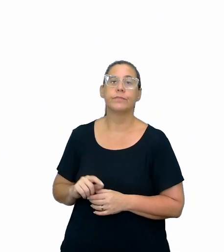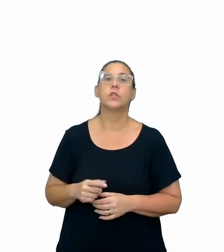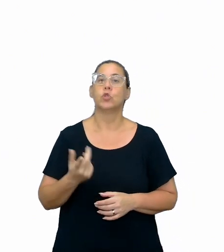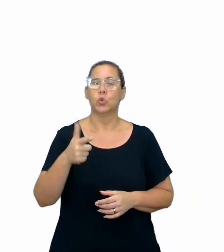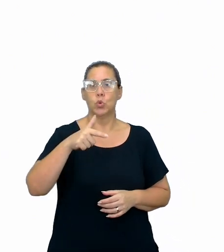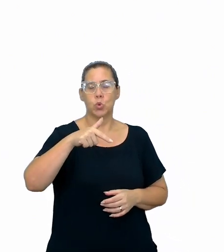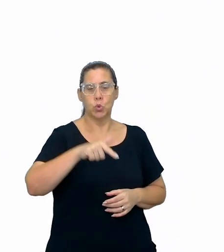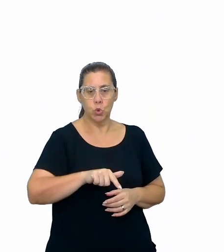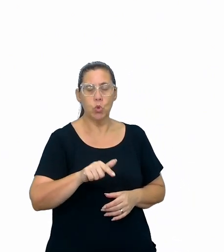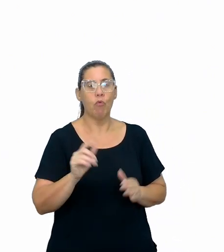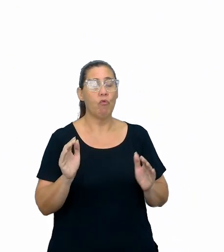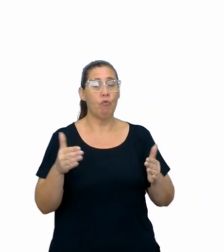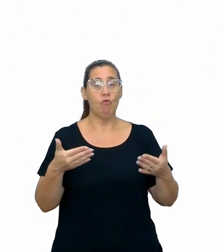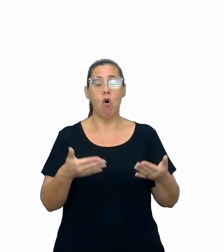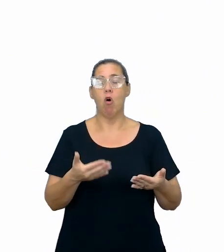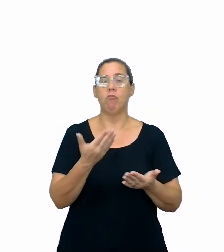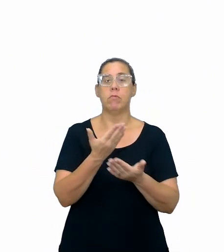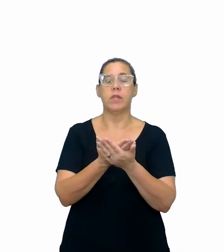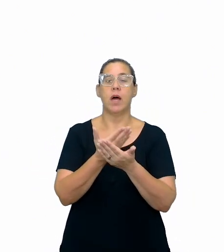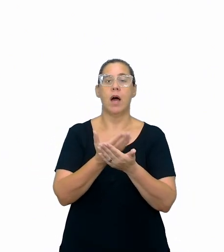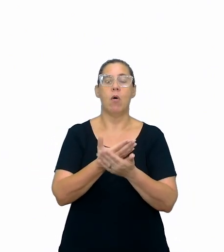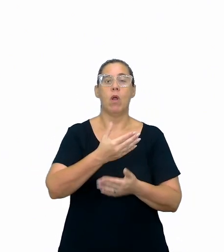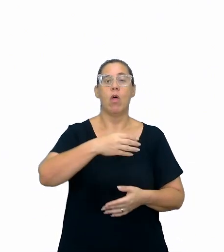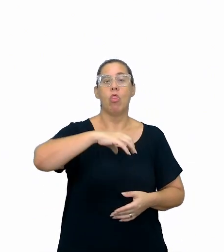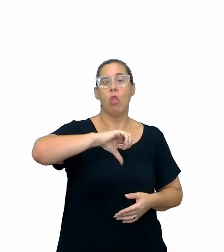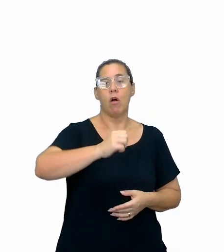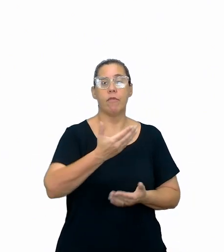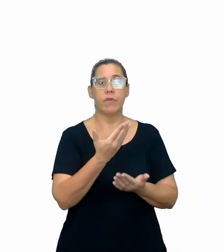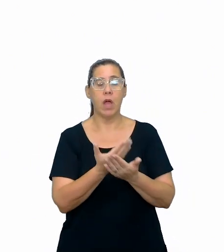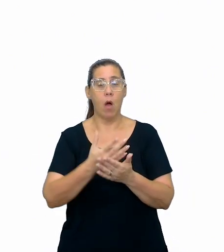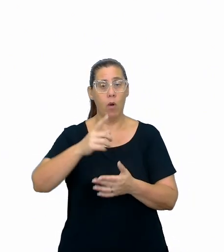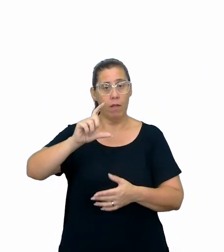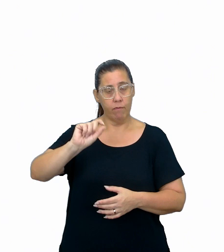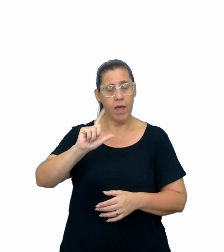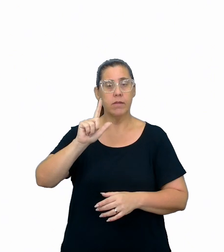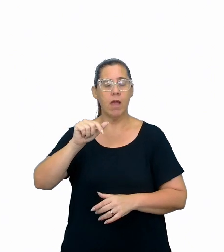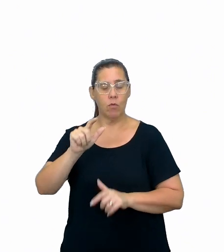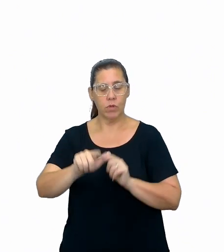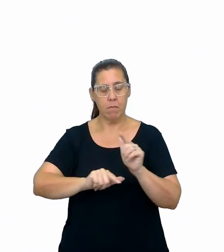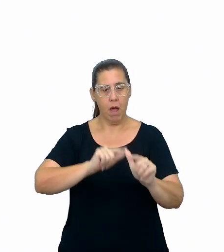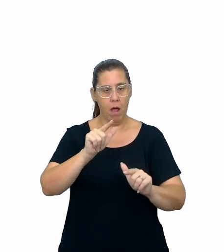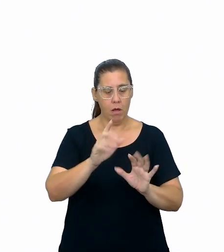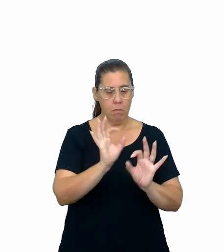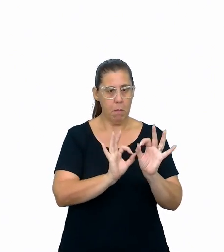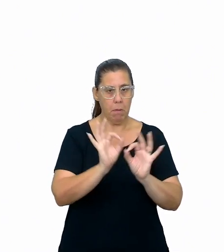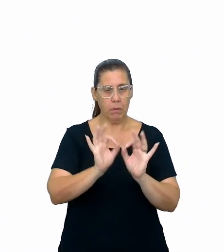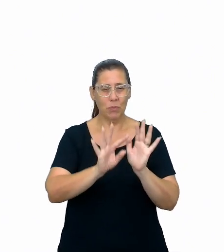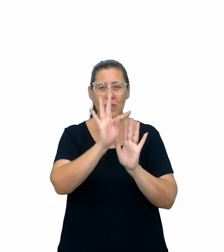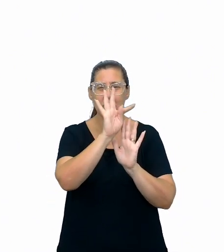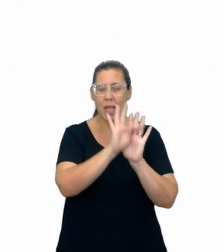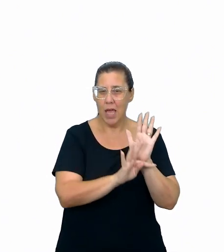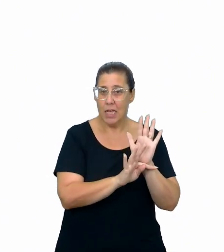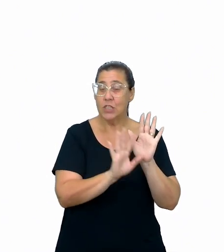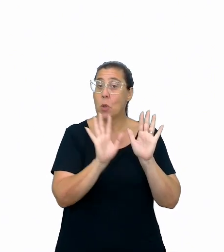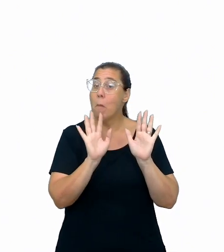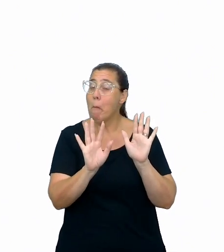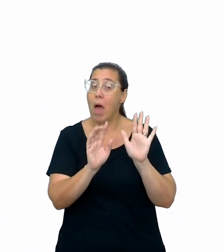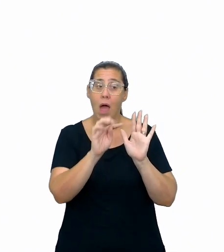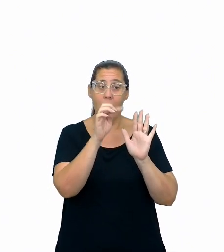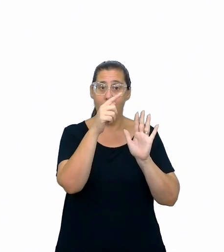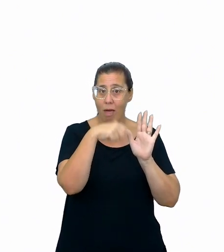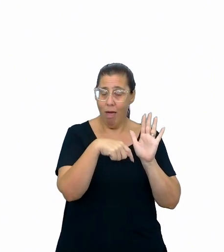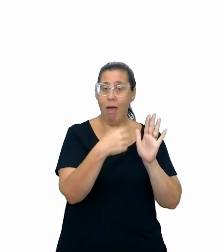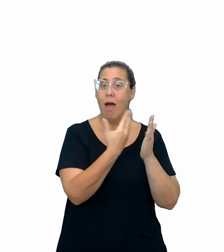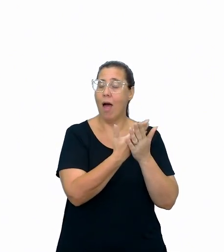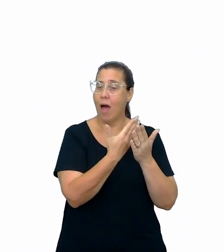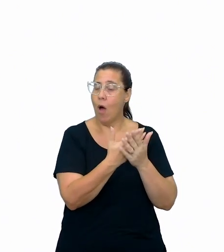Novamente, né, o que está em foco nas aulas 9 e 10 é o trabalho com o planejamento do texto. Mas nessas aulas entra em